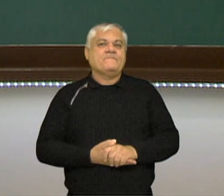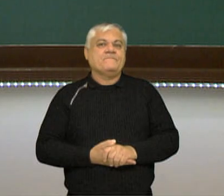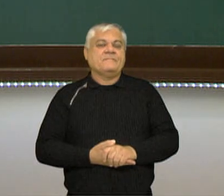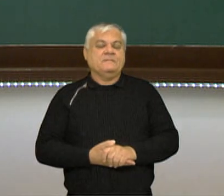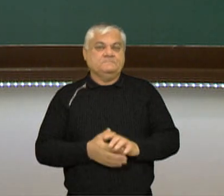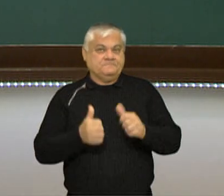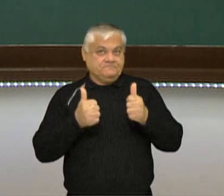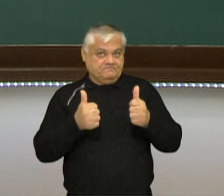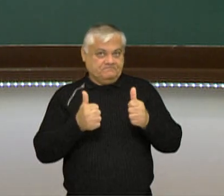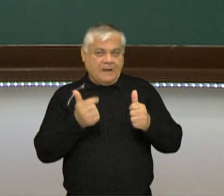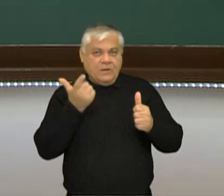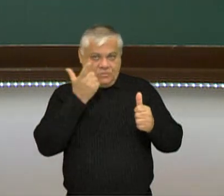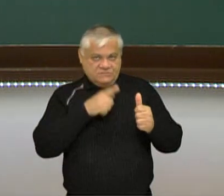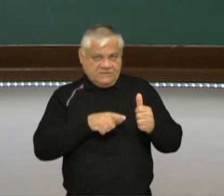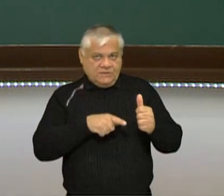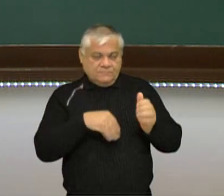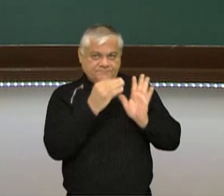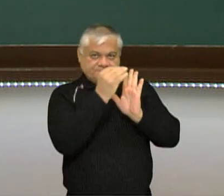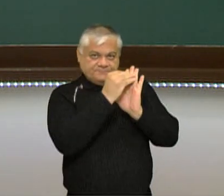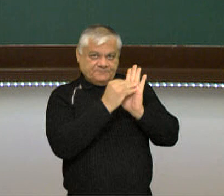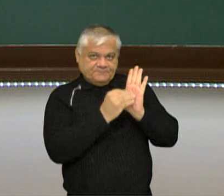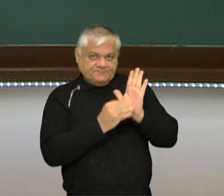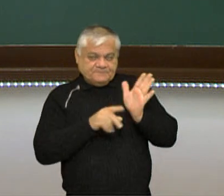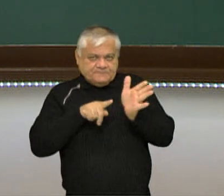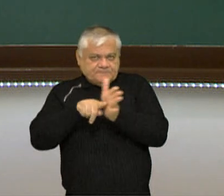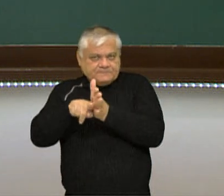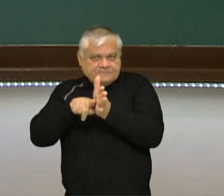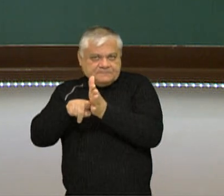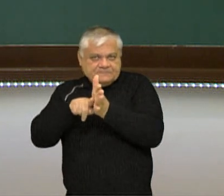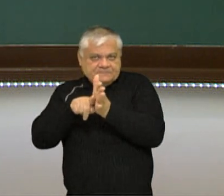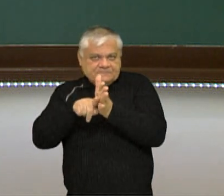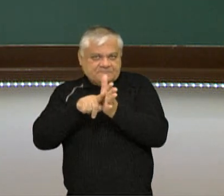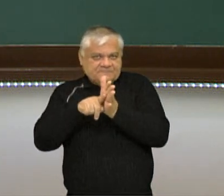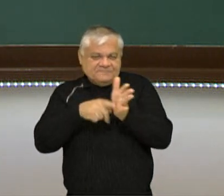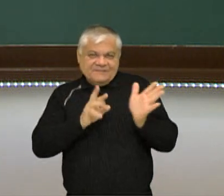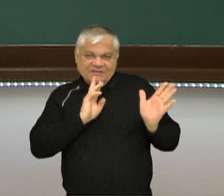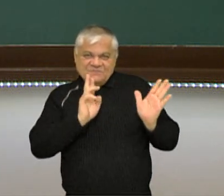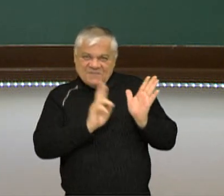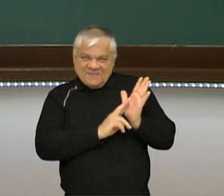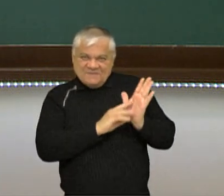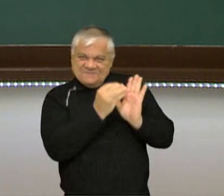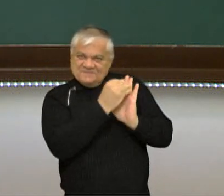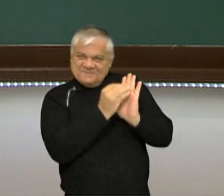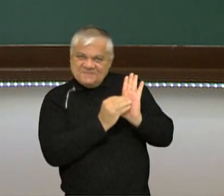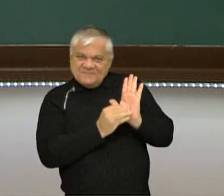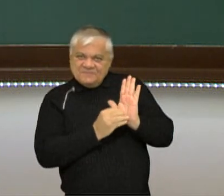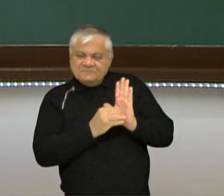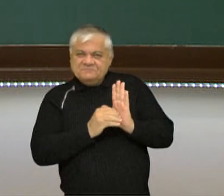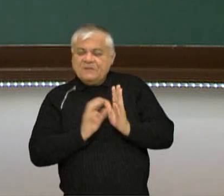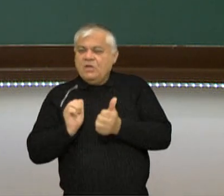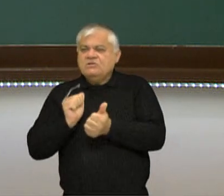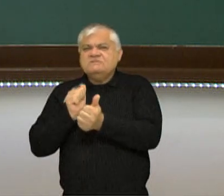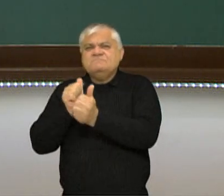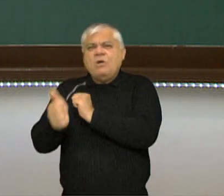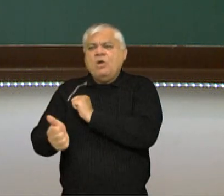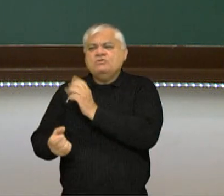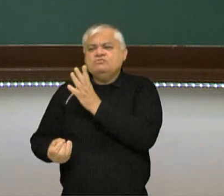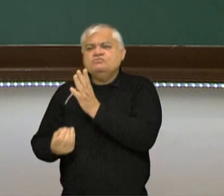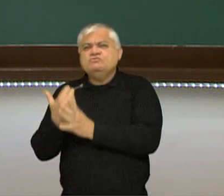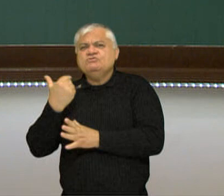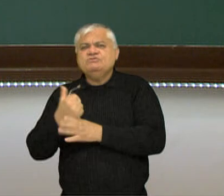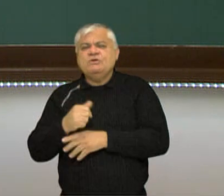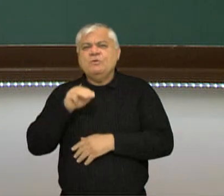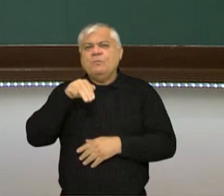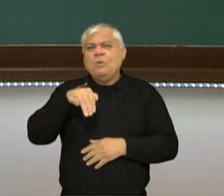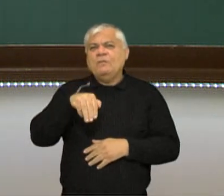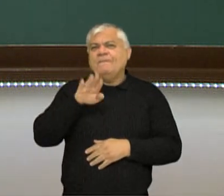Muito bem, pessoal. Conseguiram aí fazer a sua pesquisa? Você conseguiu responder de qual esporte derivou o